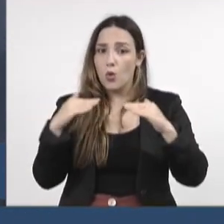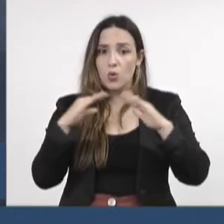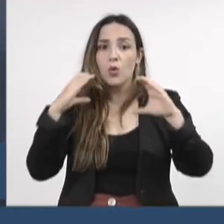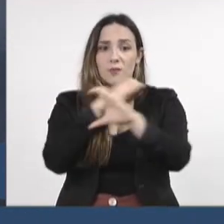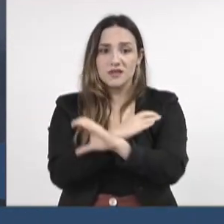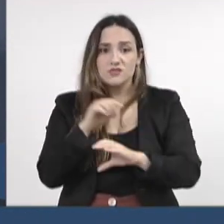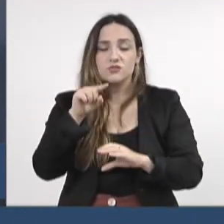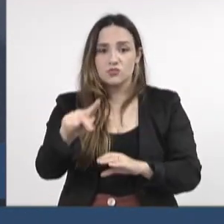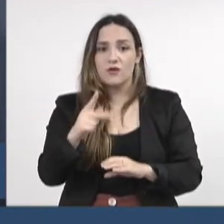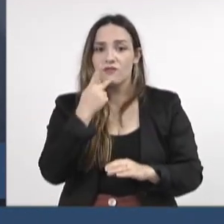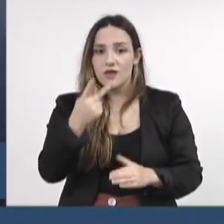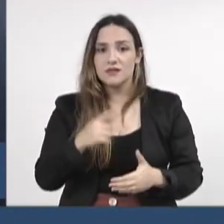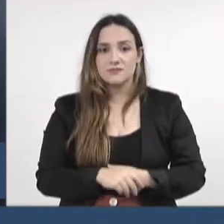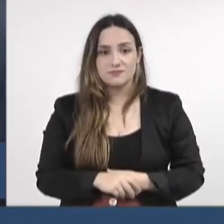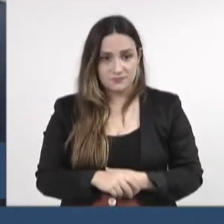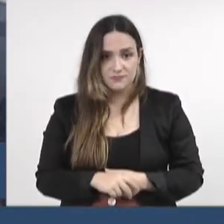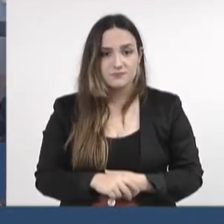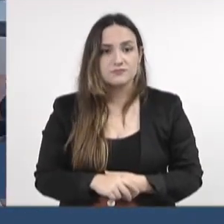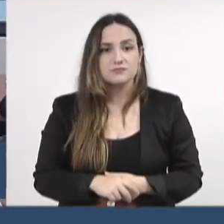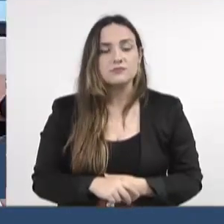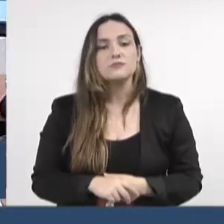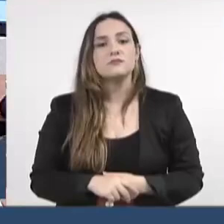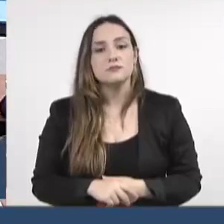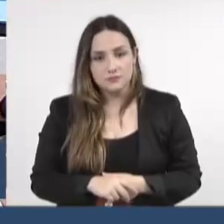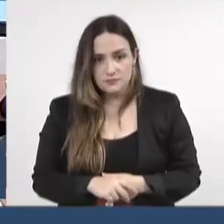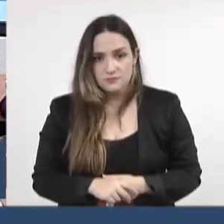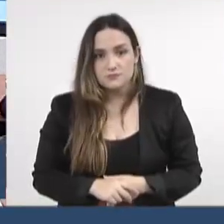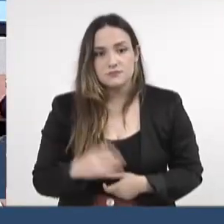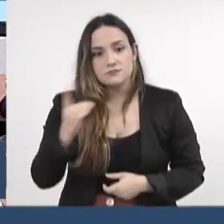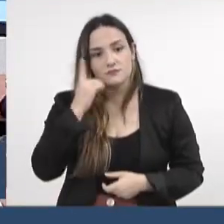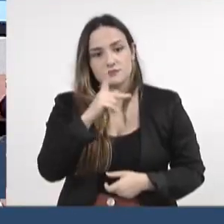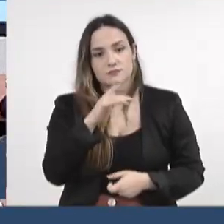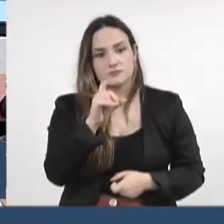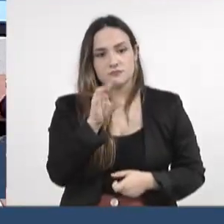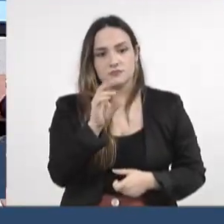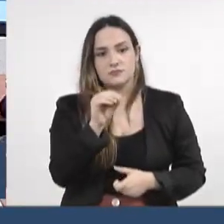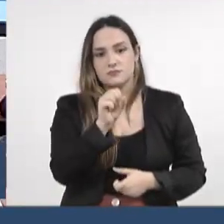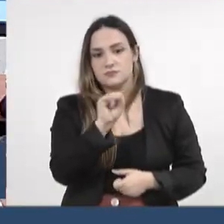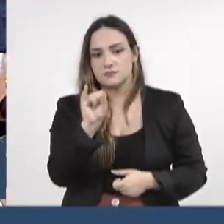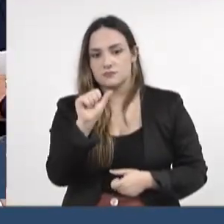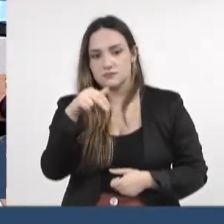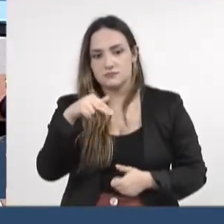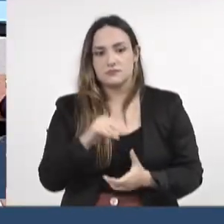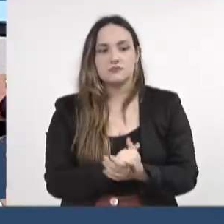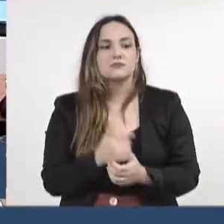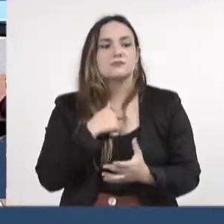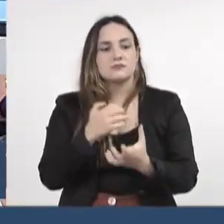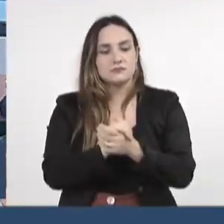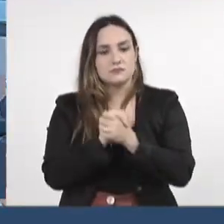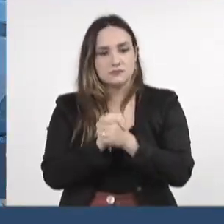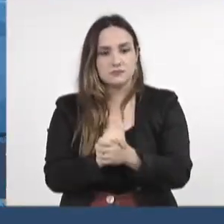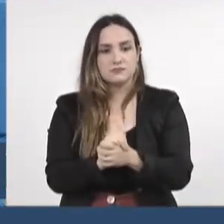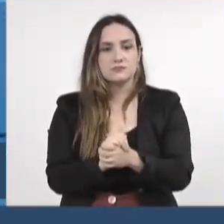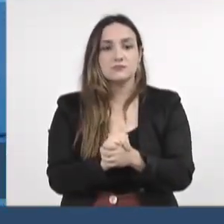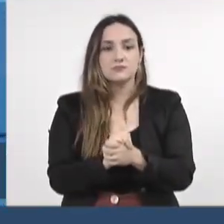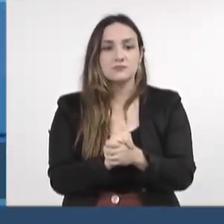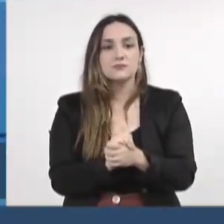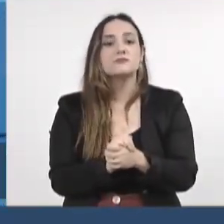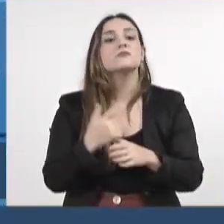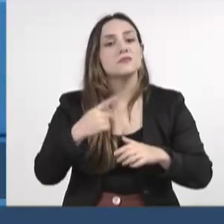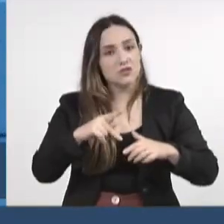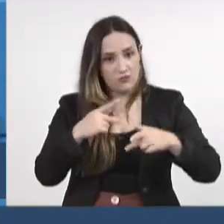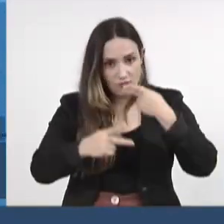gente mostrar que o Brasil, mesmo que nós tenhamos aí um presidente e um partido no comando que